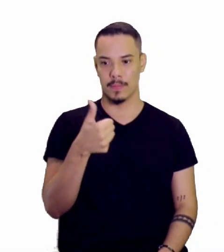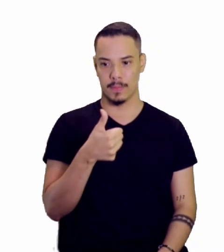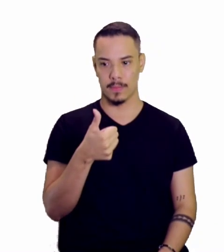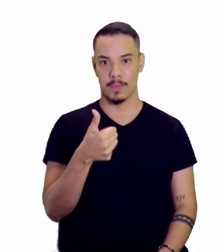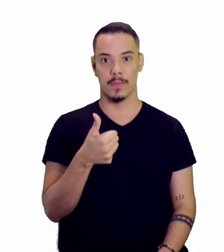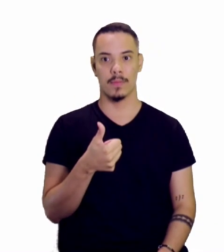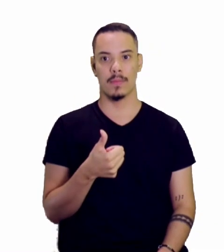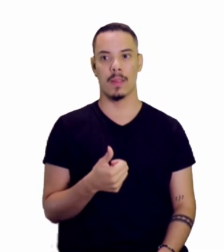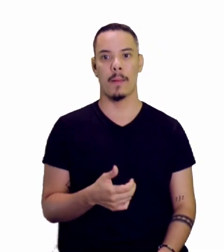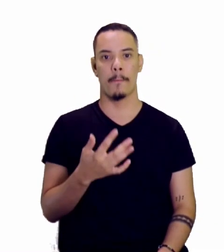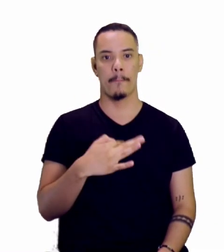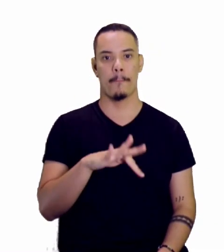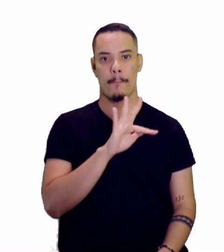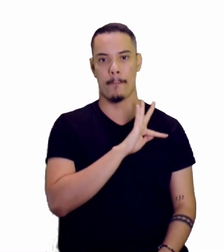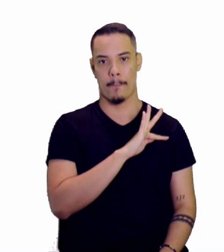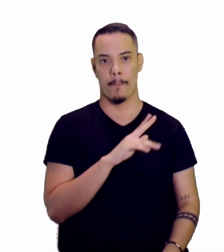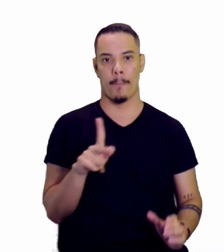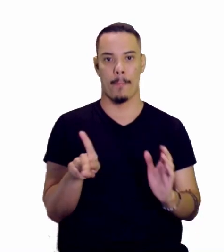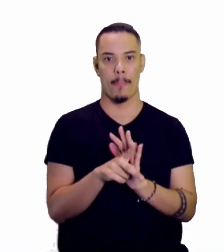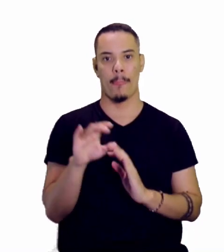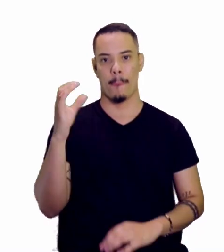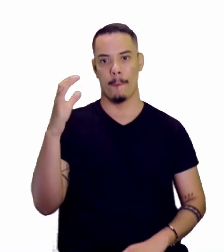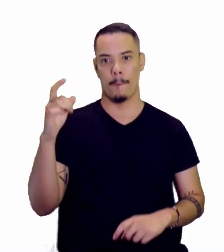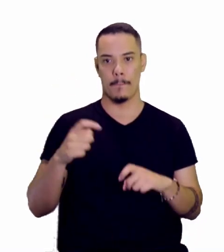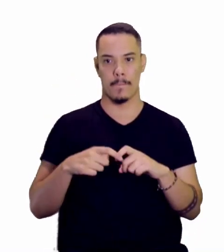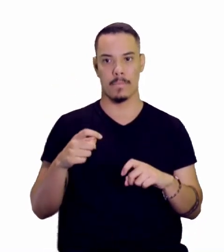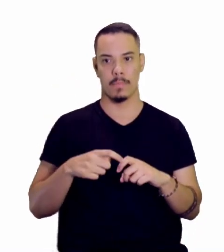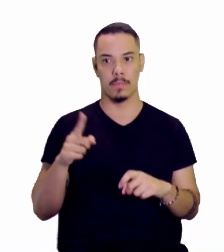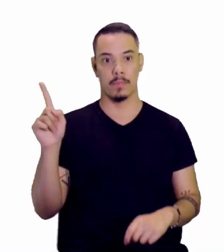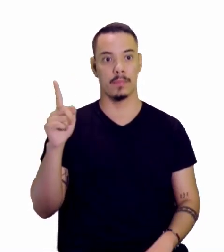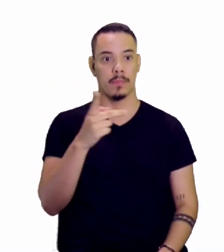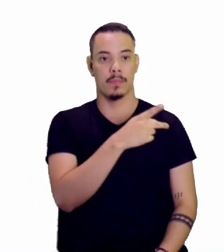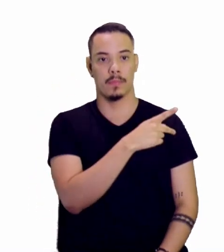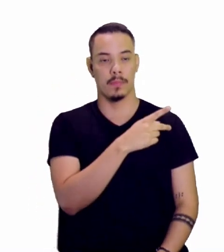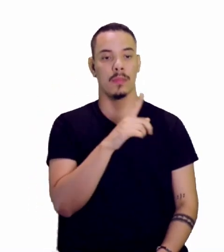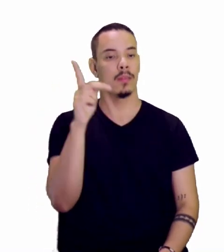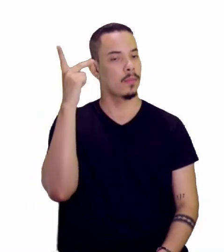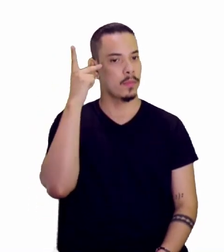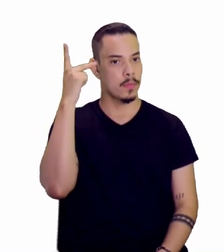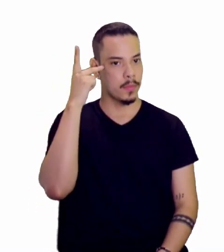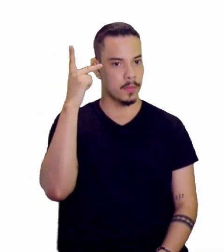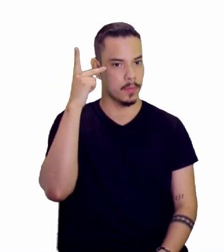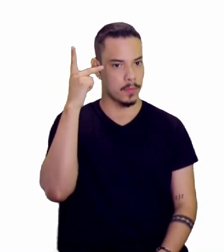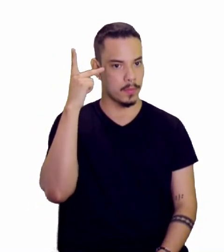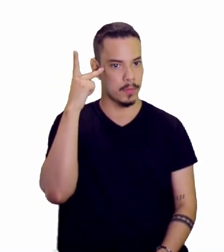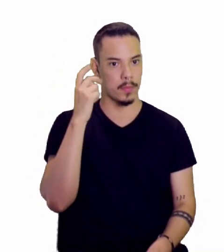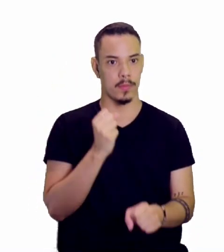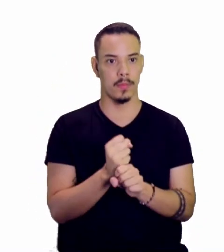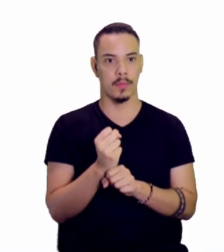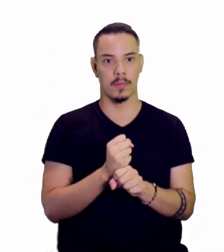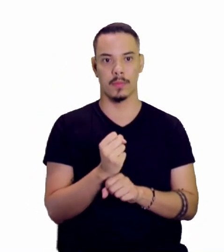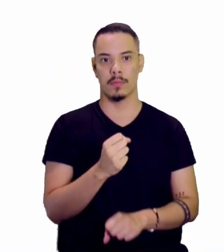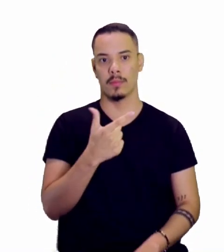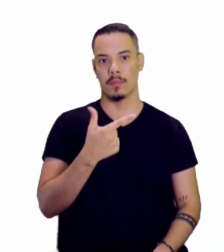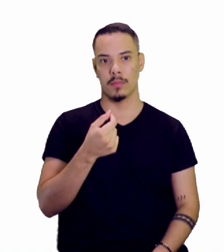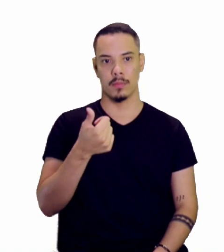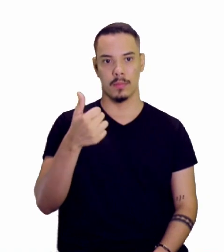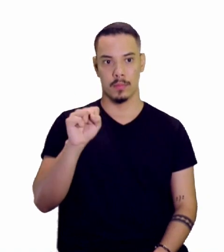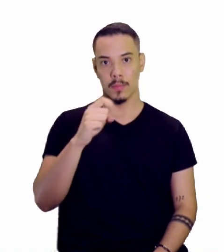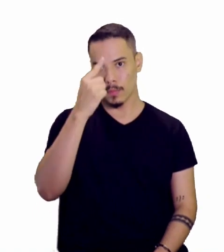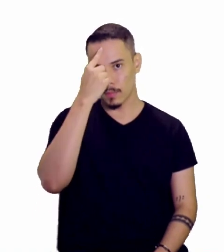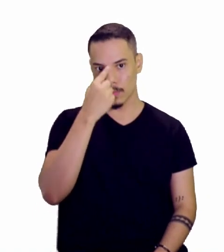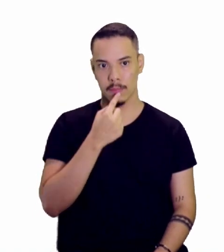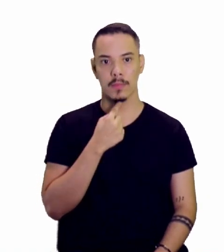a Faculdade de Ciências Médicas da Santa Casa de São Paulo, né? Tem aí até a imagem dela aí.